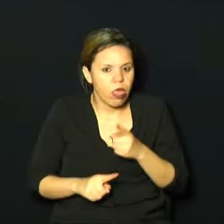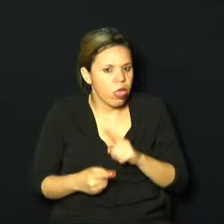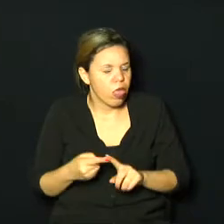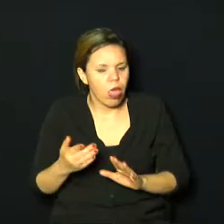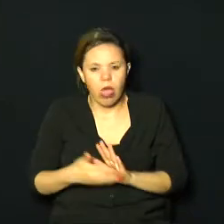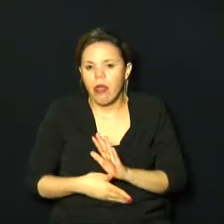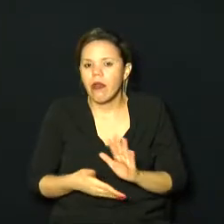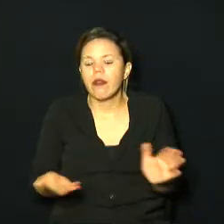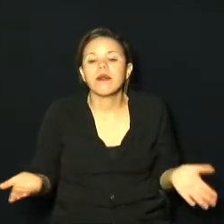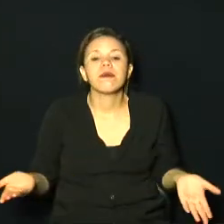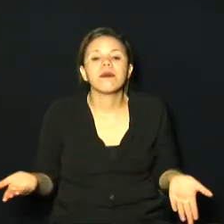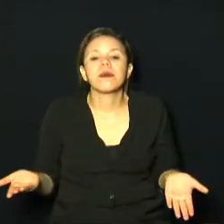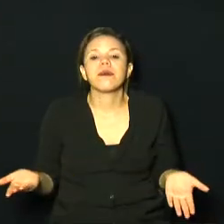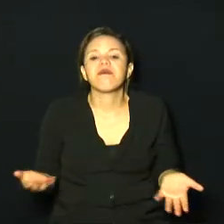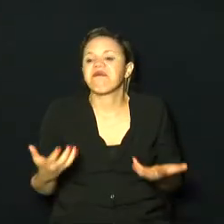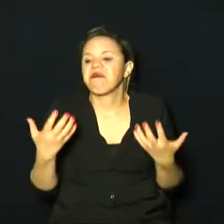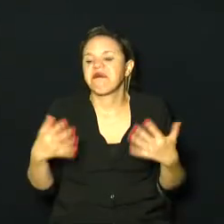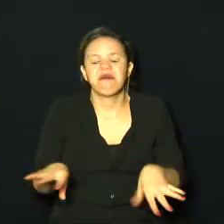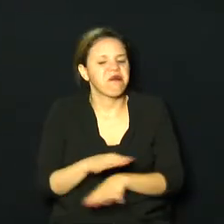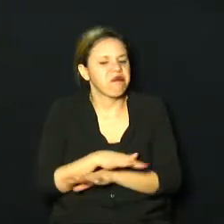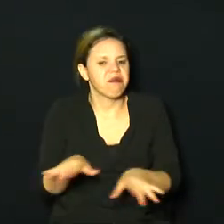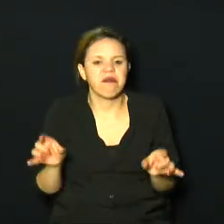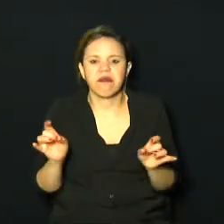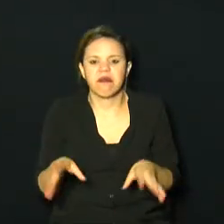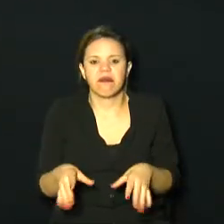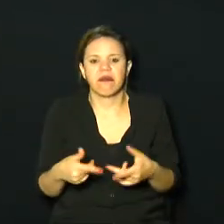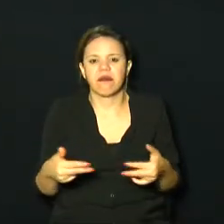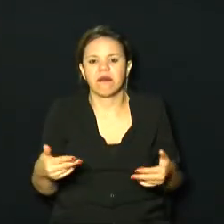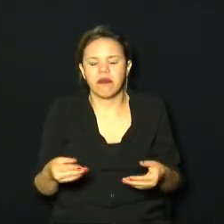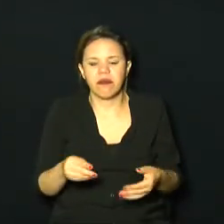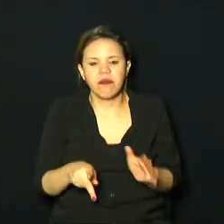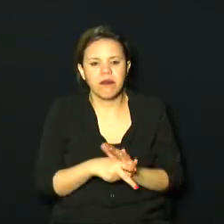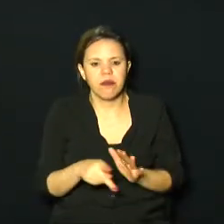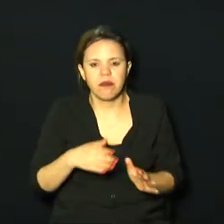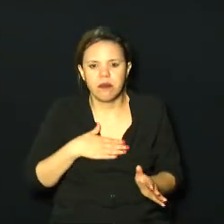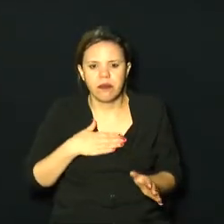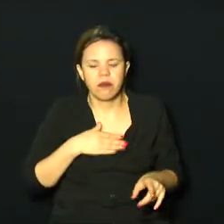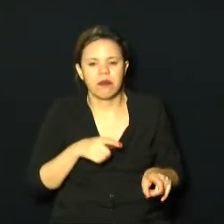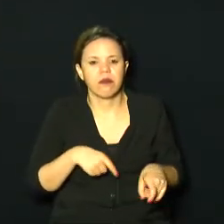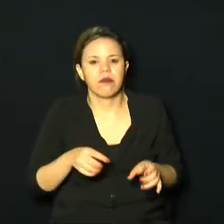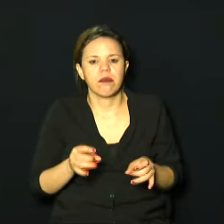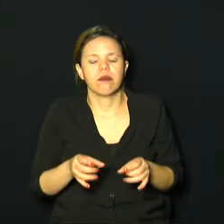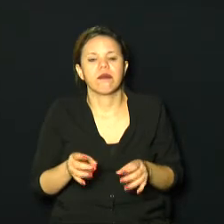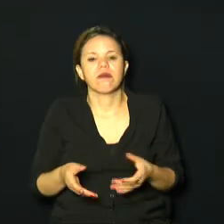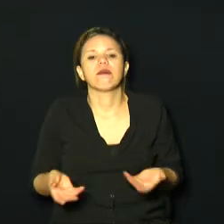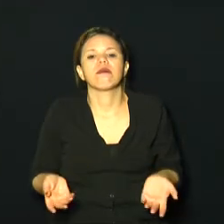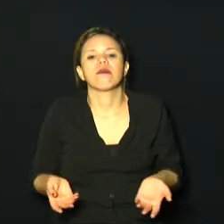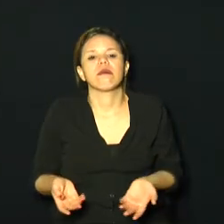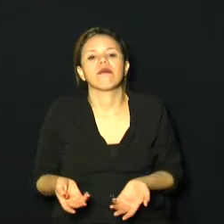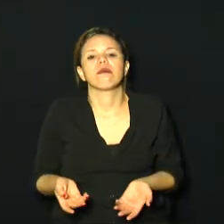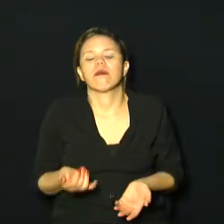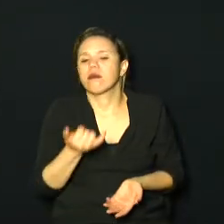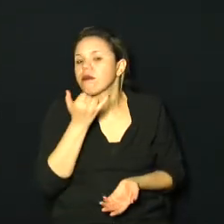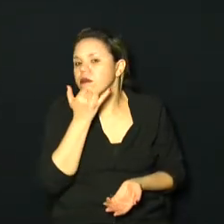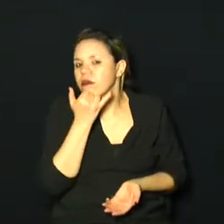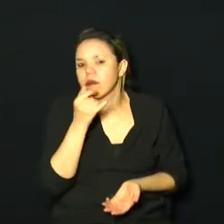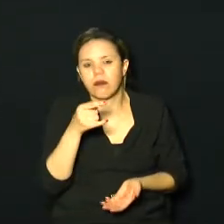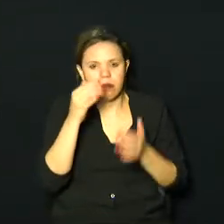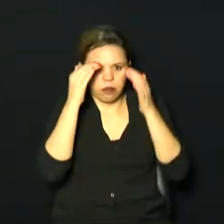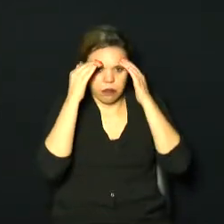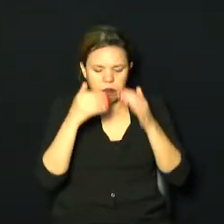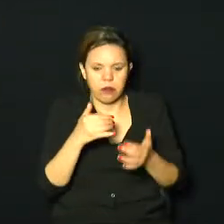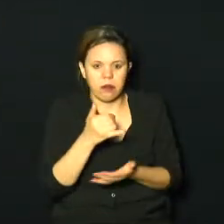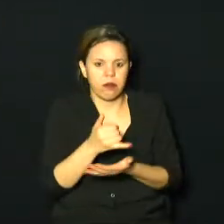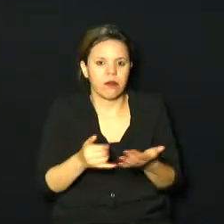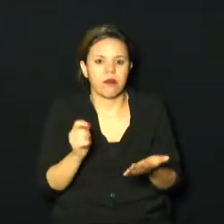apareceu, de que eu não quero mais vender, eu vou fazer alguma coisa para mim, eu vou fazer chácara, eu vou vender, eu vou fazer... Desculpa, meu amigo, você não cumpriu a função social